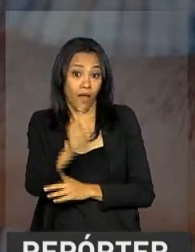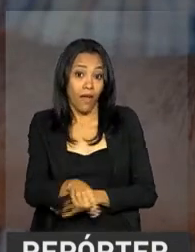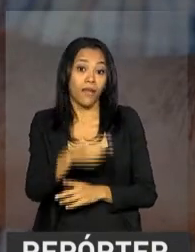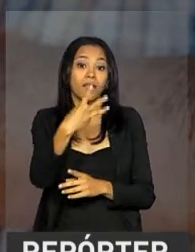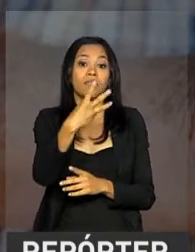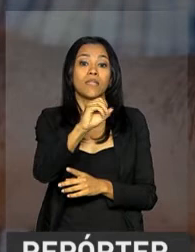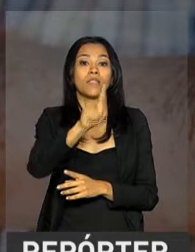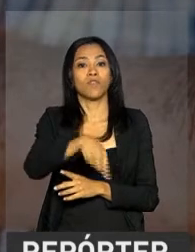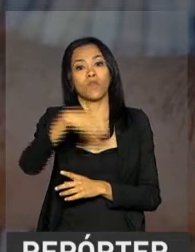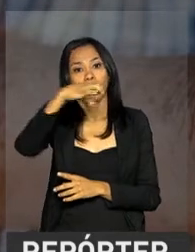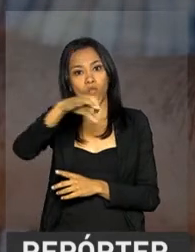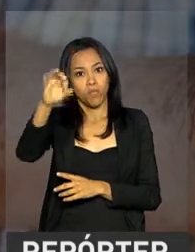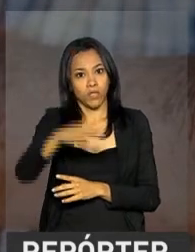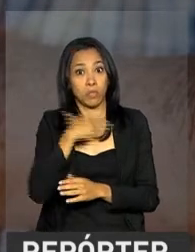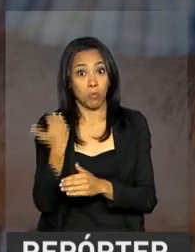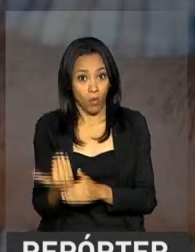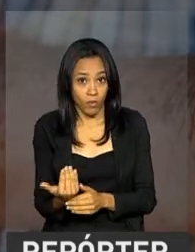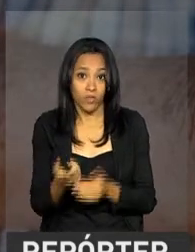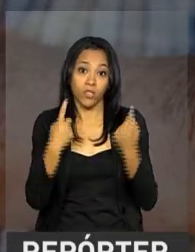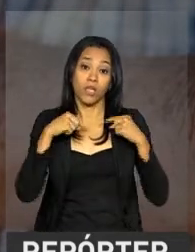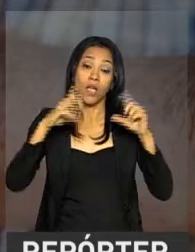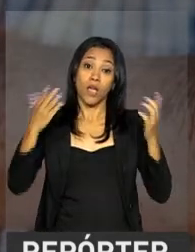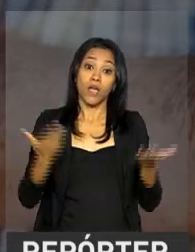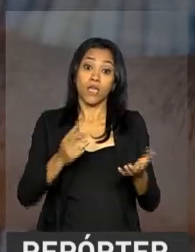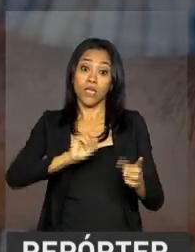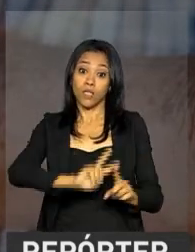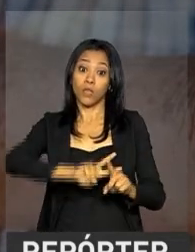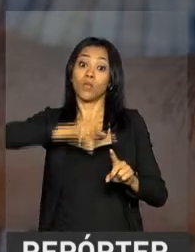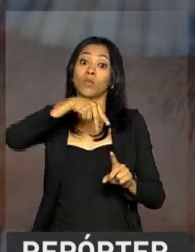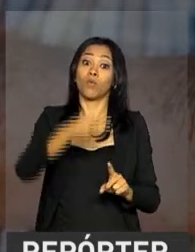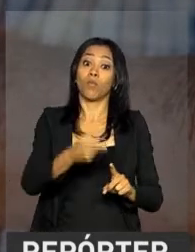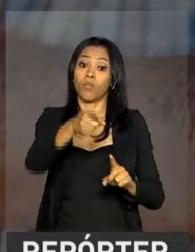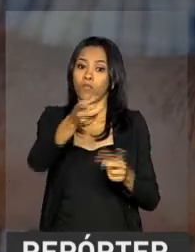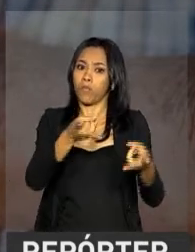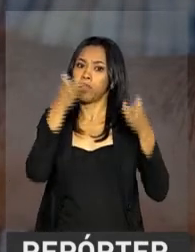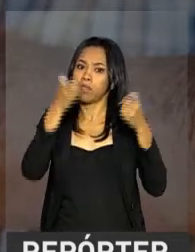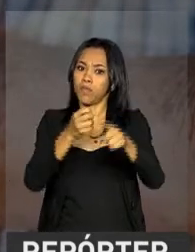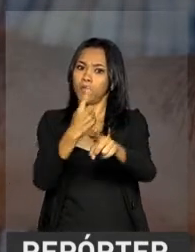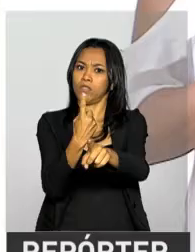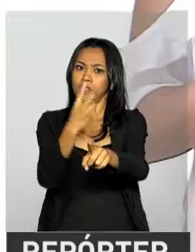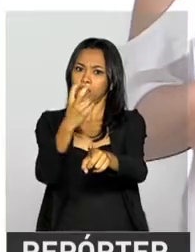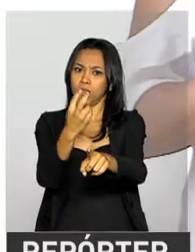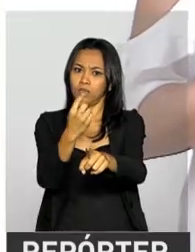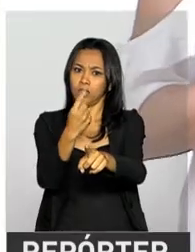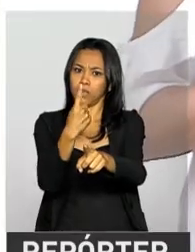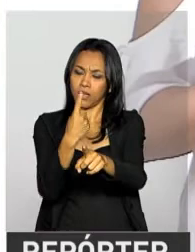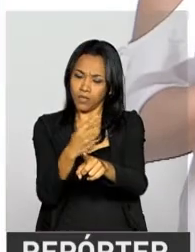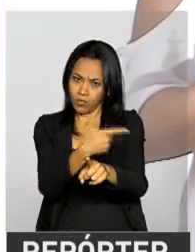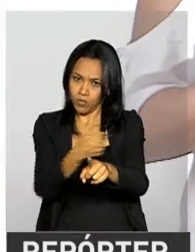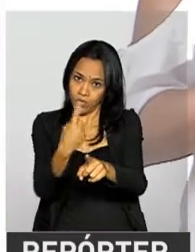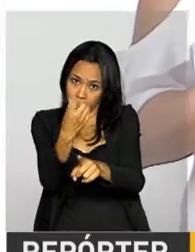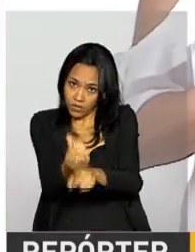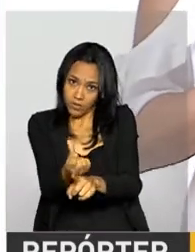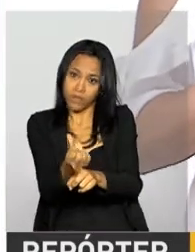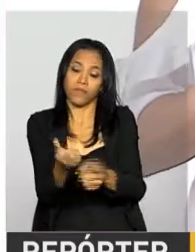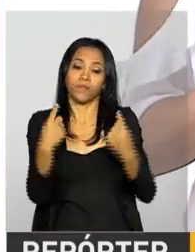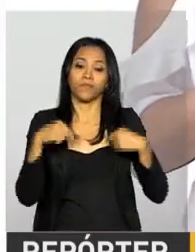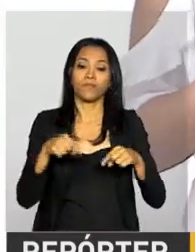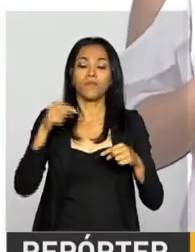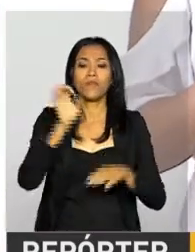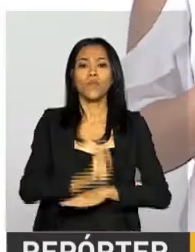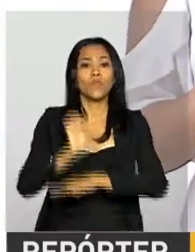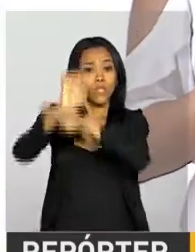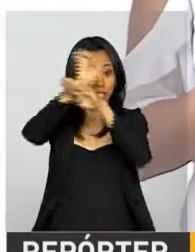30,9 por cento mais que o dobro do que foi observado em 2016 entre os estados brasileiros têm mais